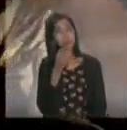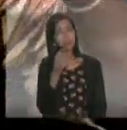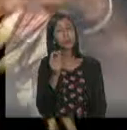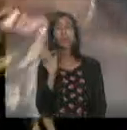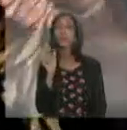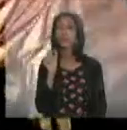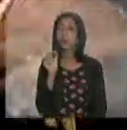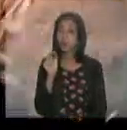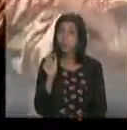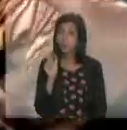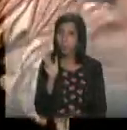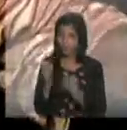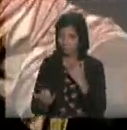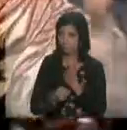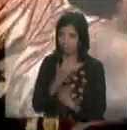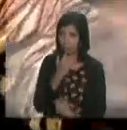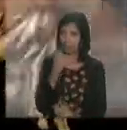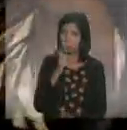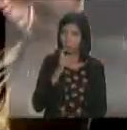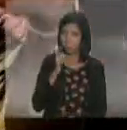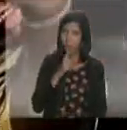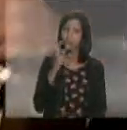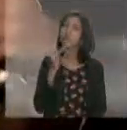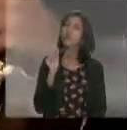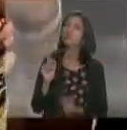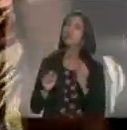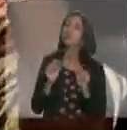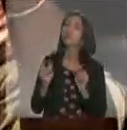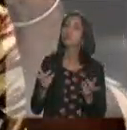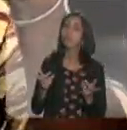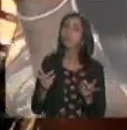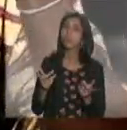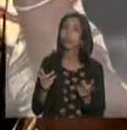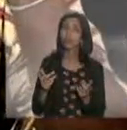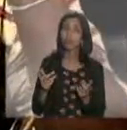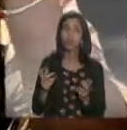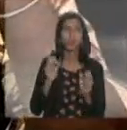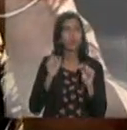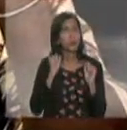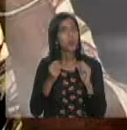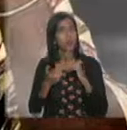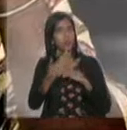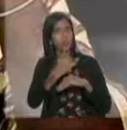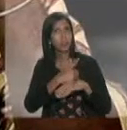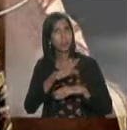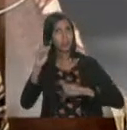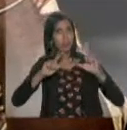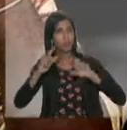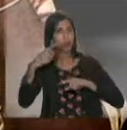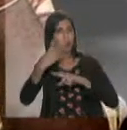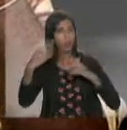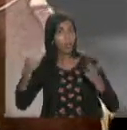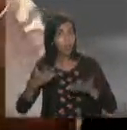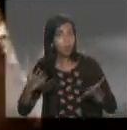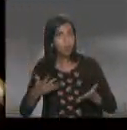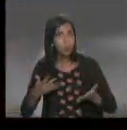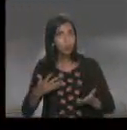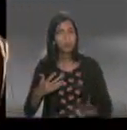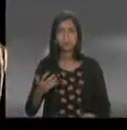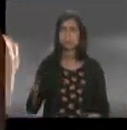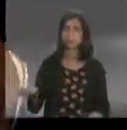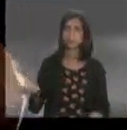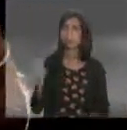então o que é? Querem me enganar com trote, né? Então pode falar, o que é? Você pode vir aqui na Rede Globo agora. Eu falei,